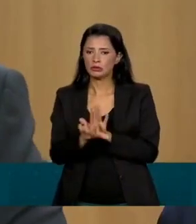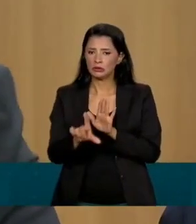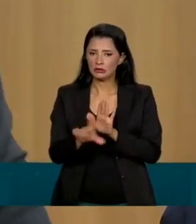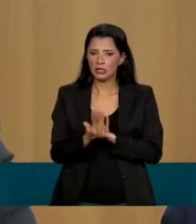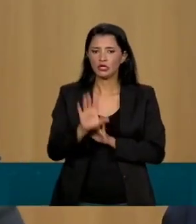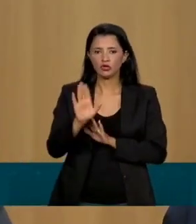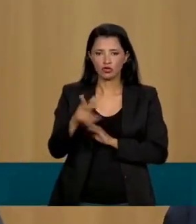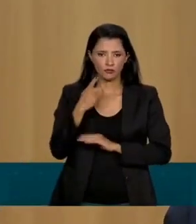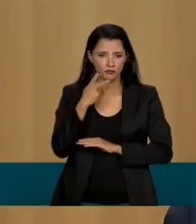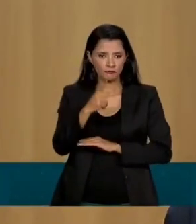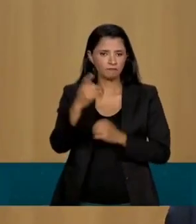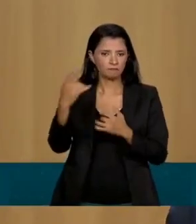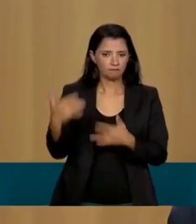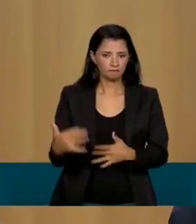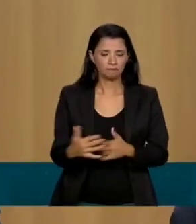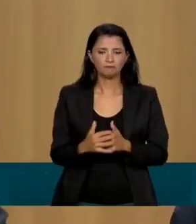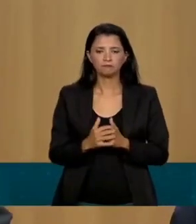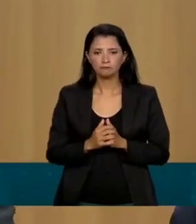nós mencionamos